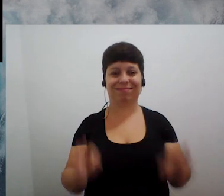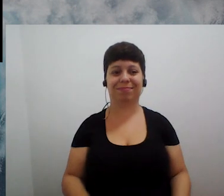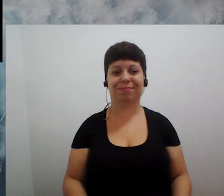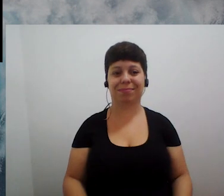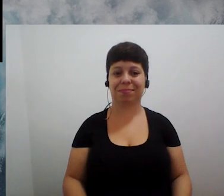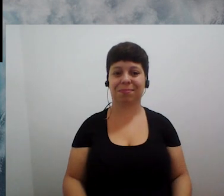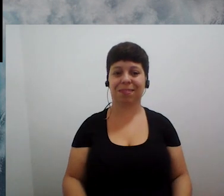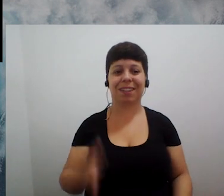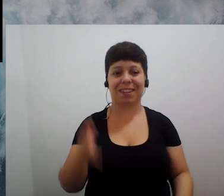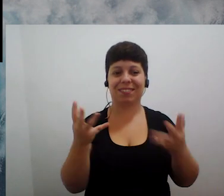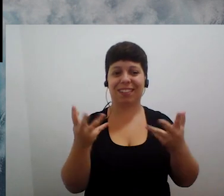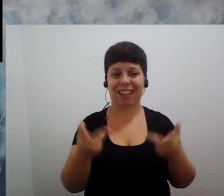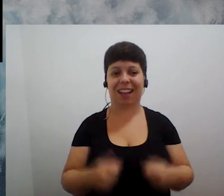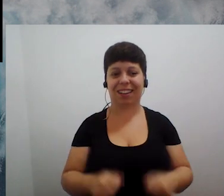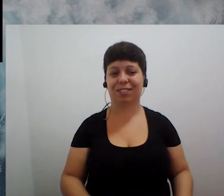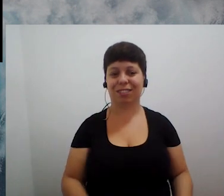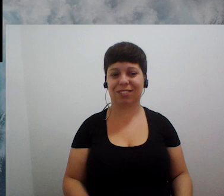Fantástico, fantástico.